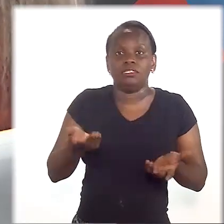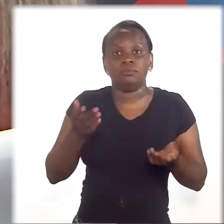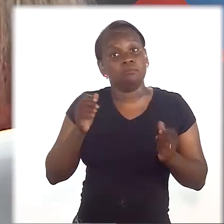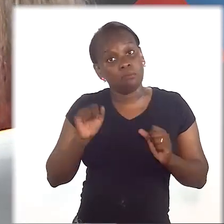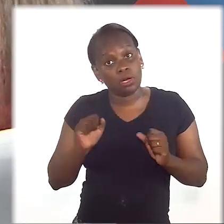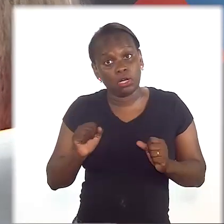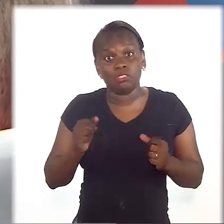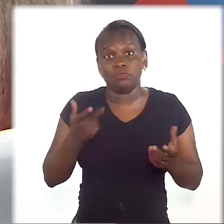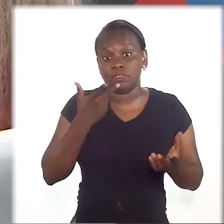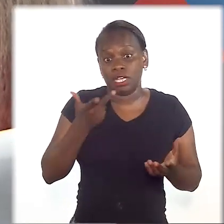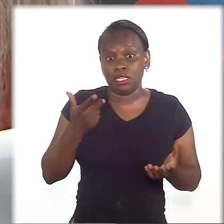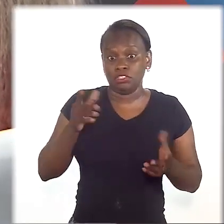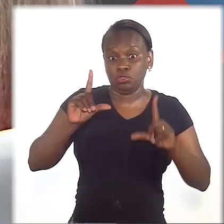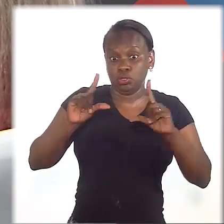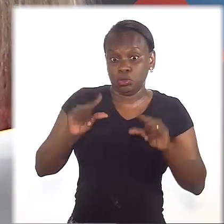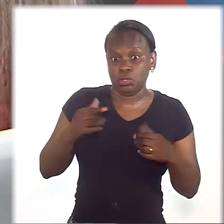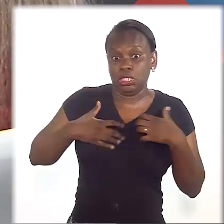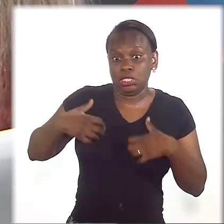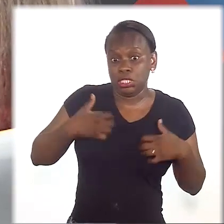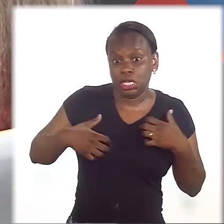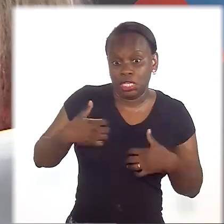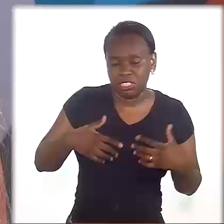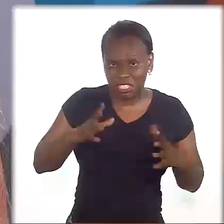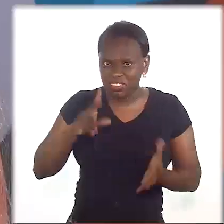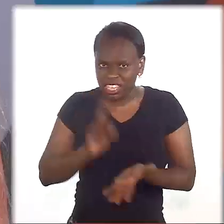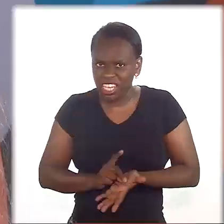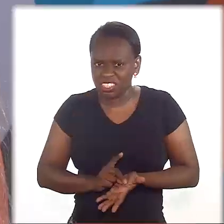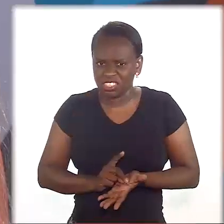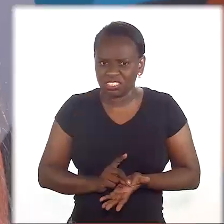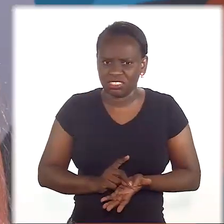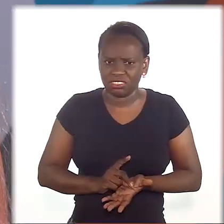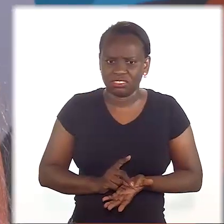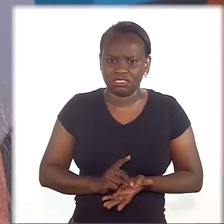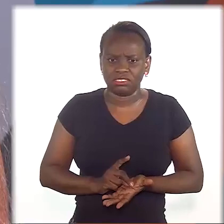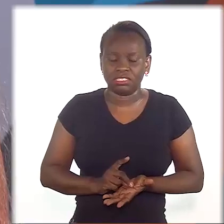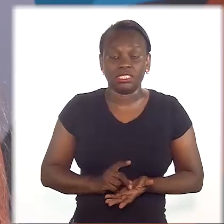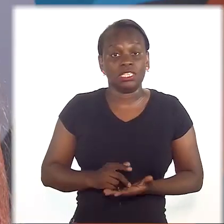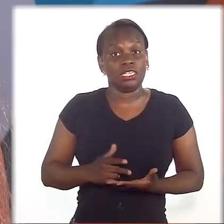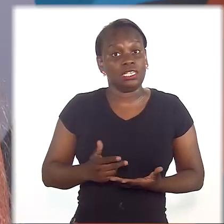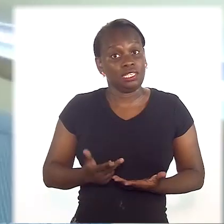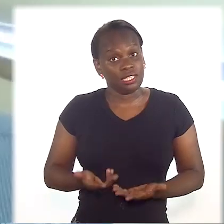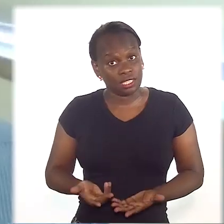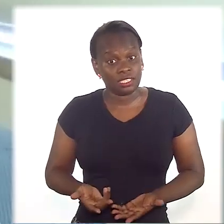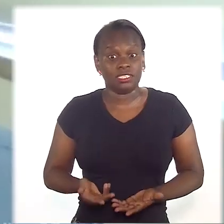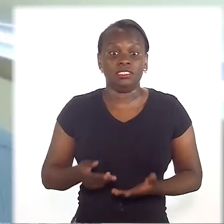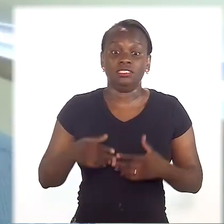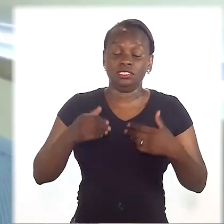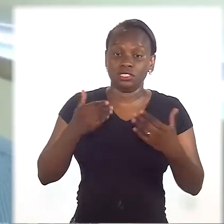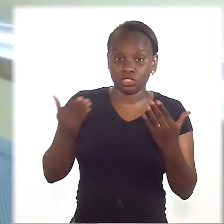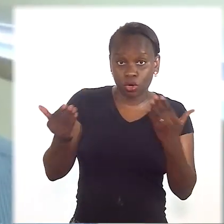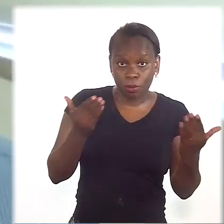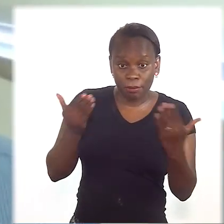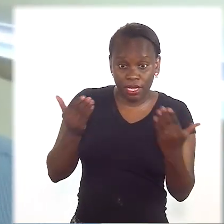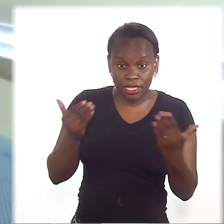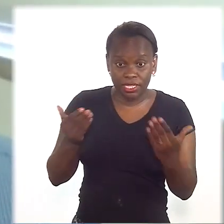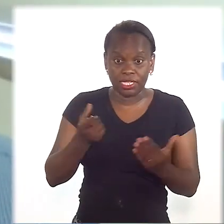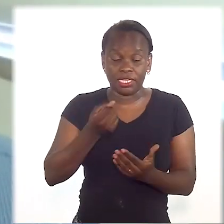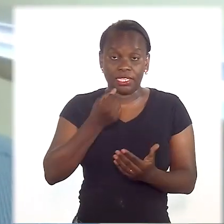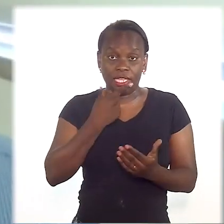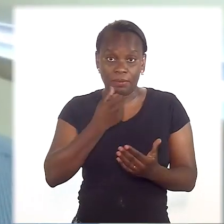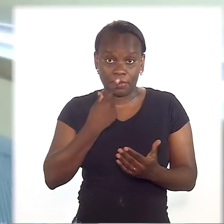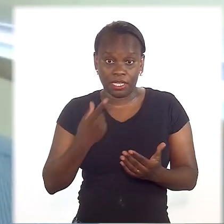que teoricamente diminuiria a ansiedade. Isso é verdade? Olha, quando se